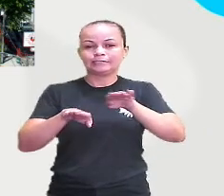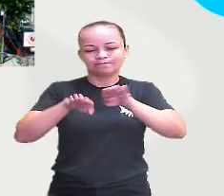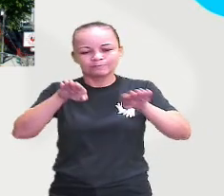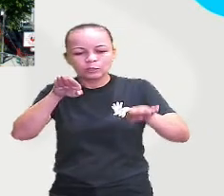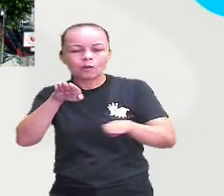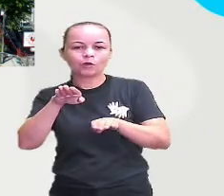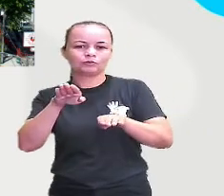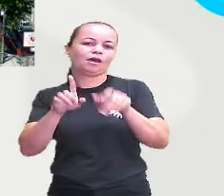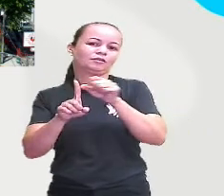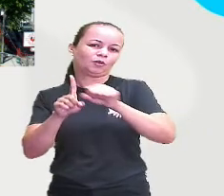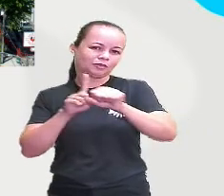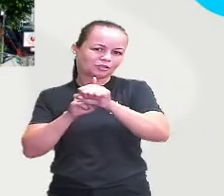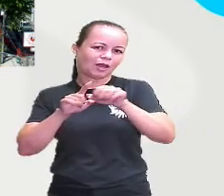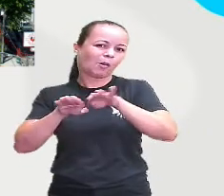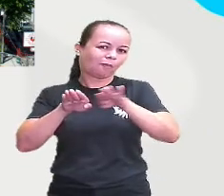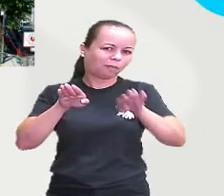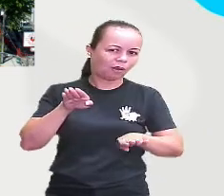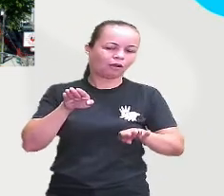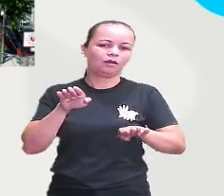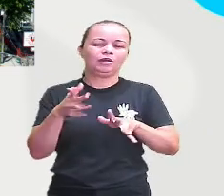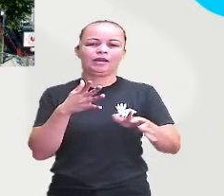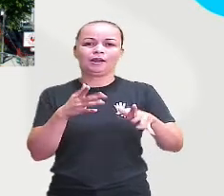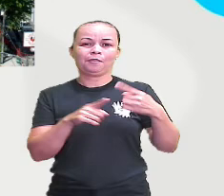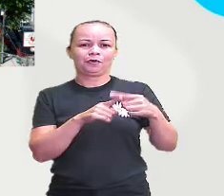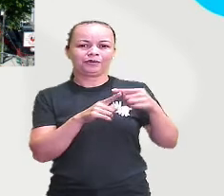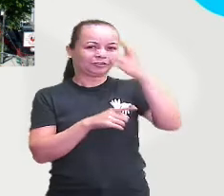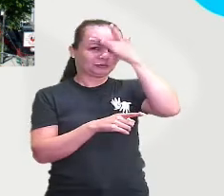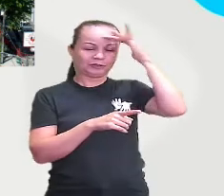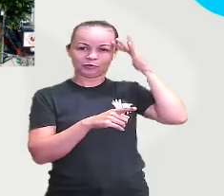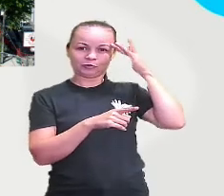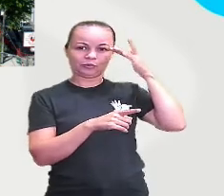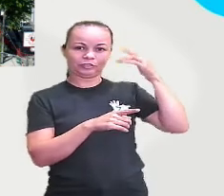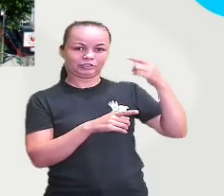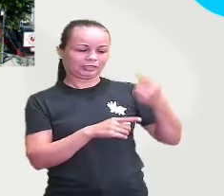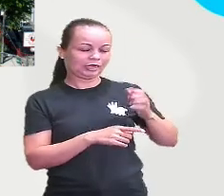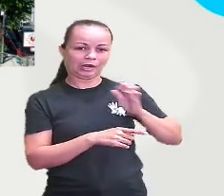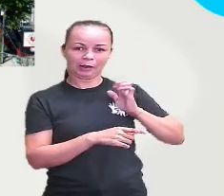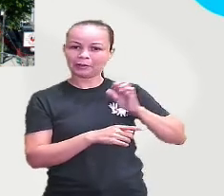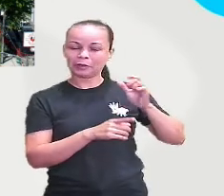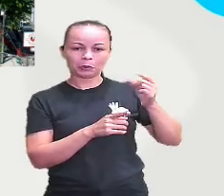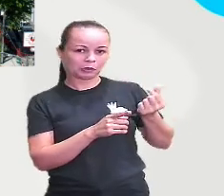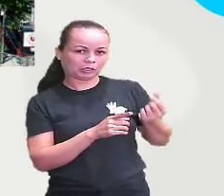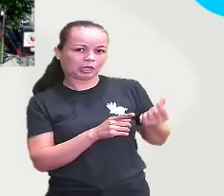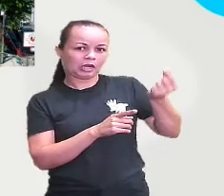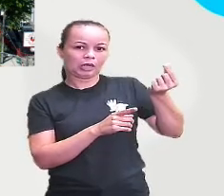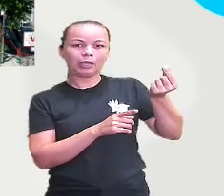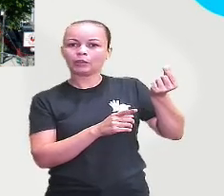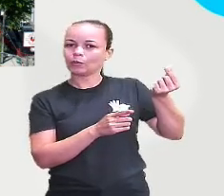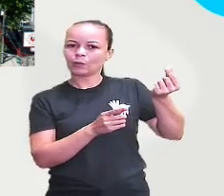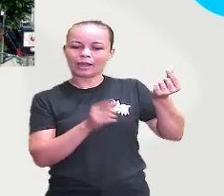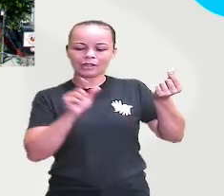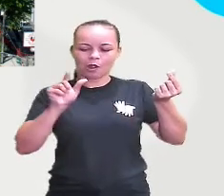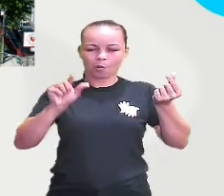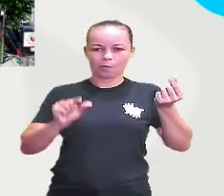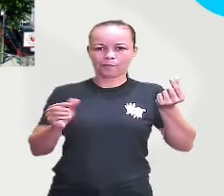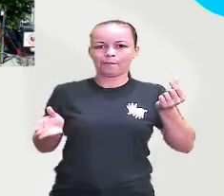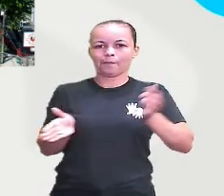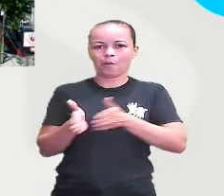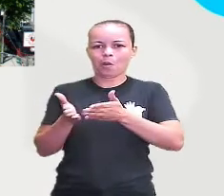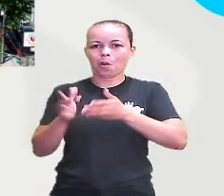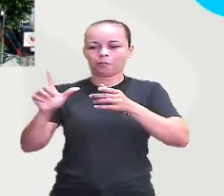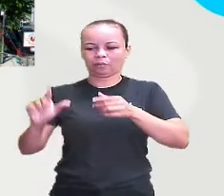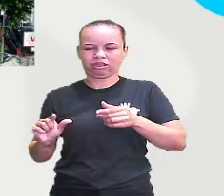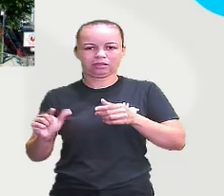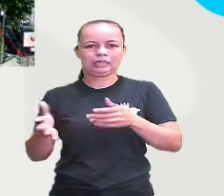tem um pouquinho a mais pode, diminuir o outro. E população em situação de rua